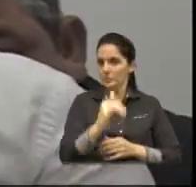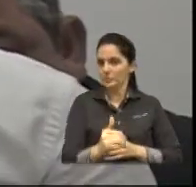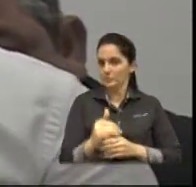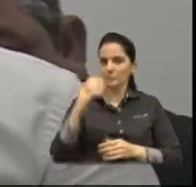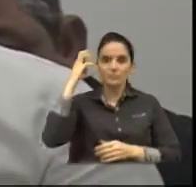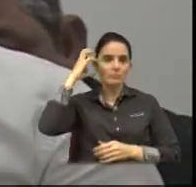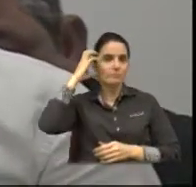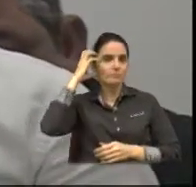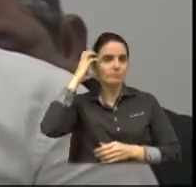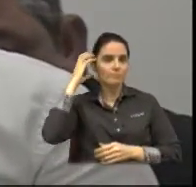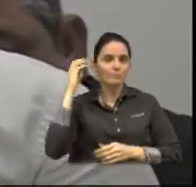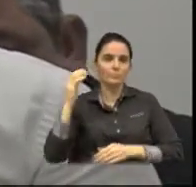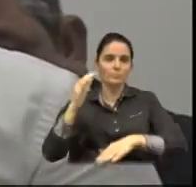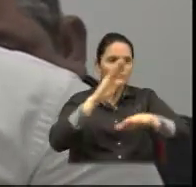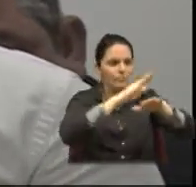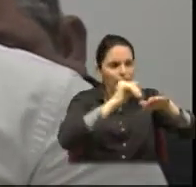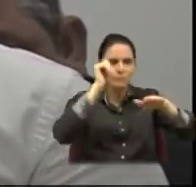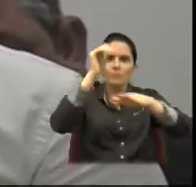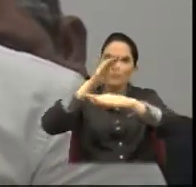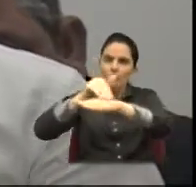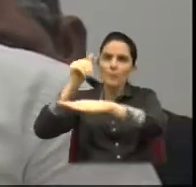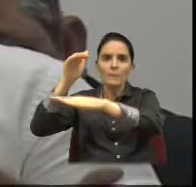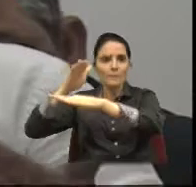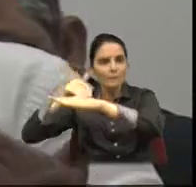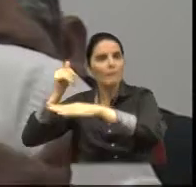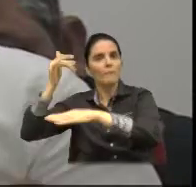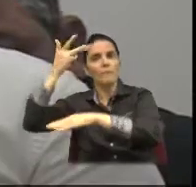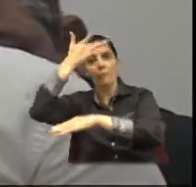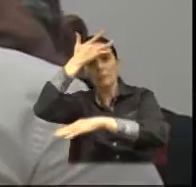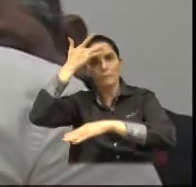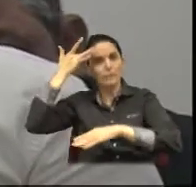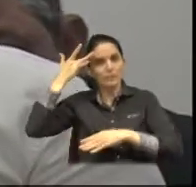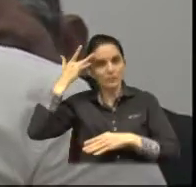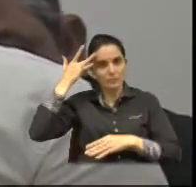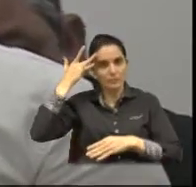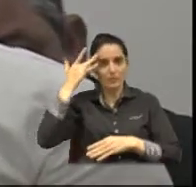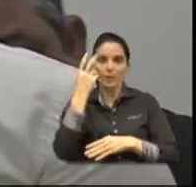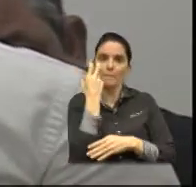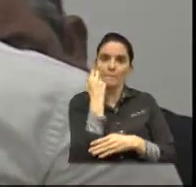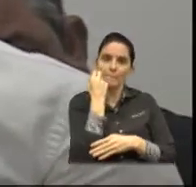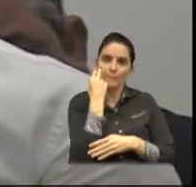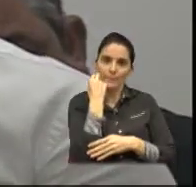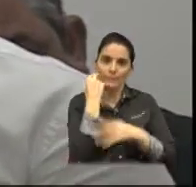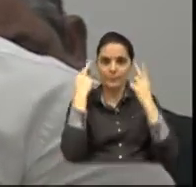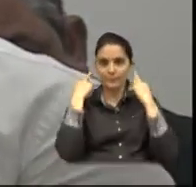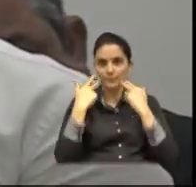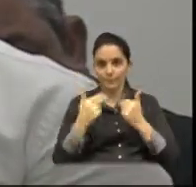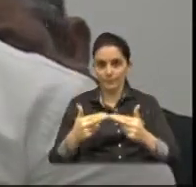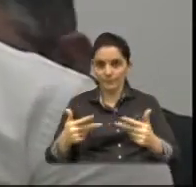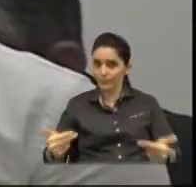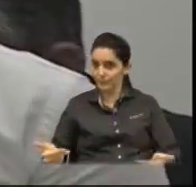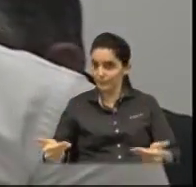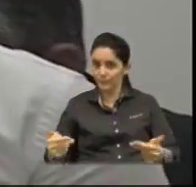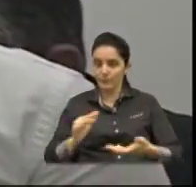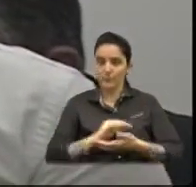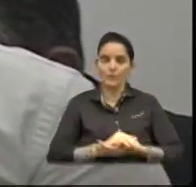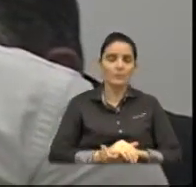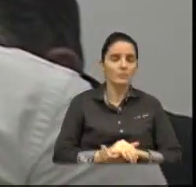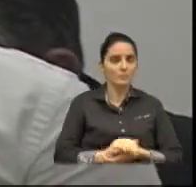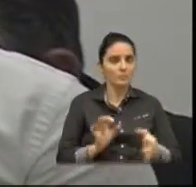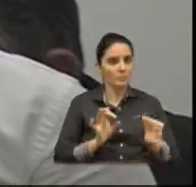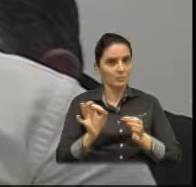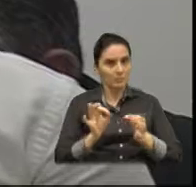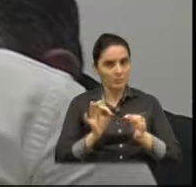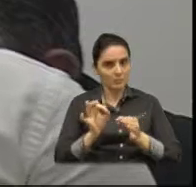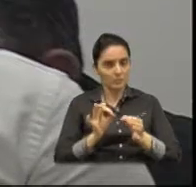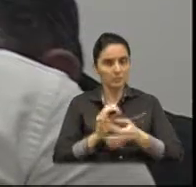e chamar as pessoas à adoção do animal. Então, eu fiz esse projeto e o